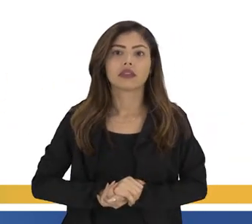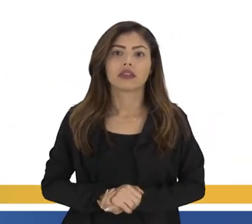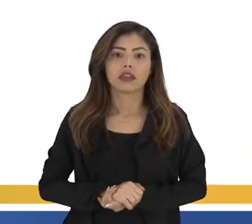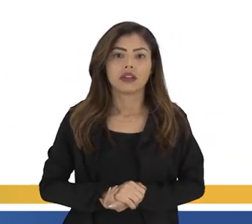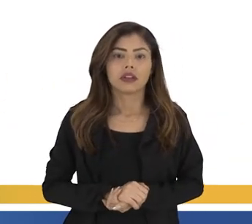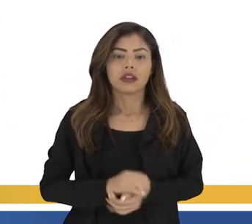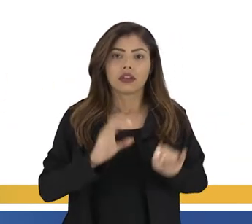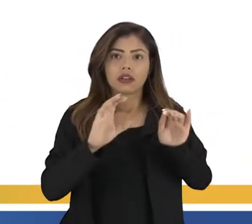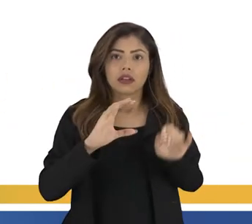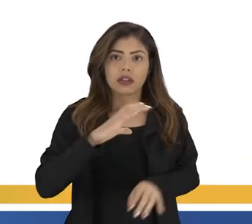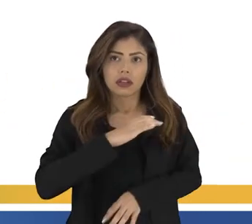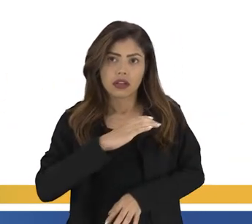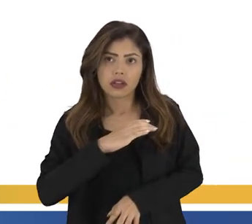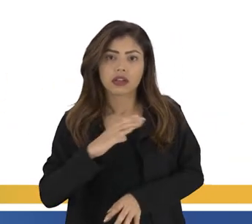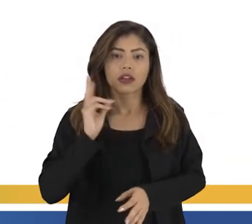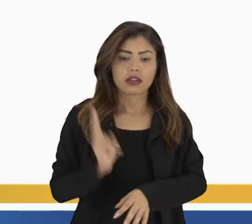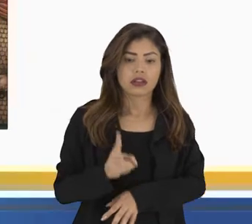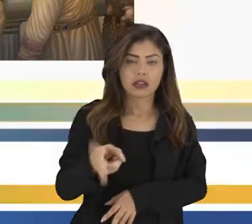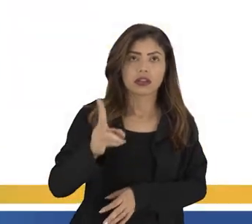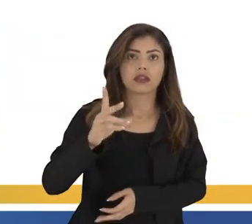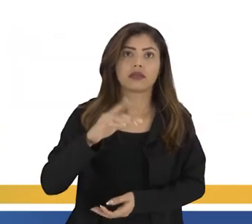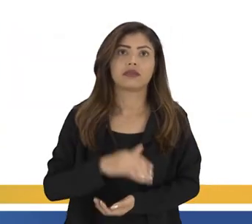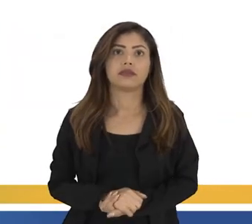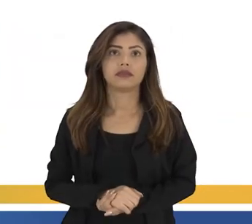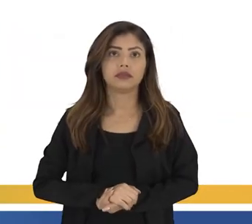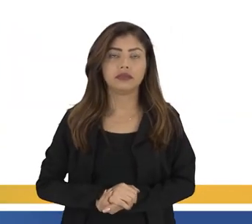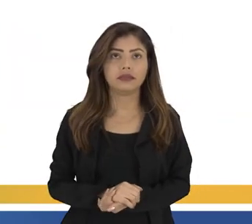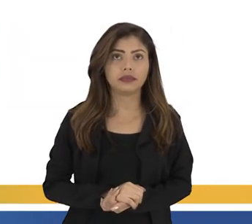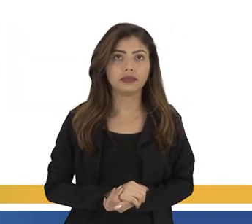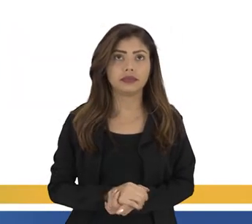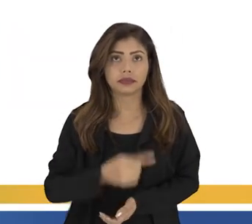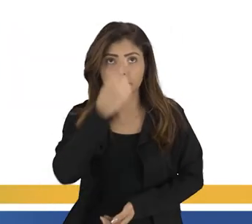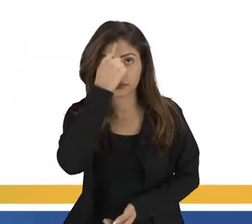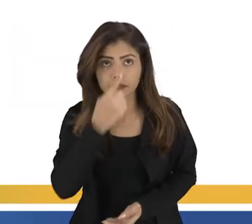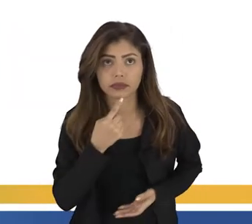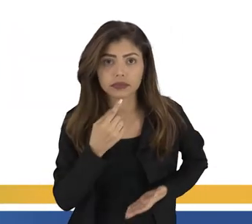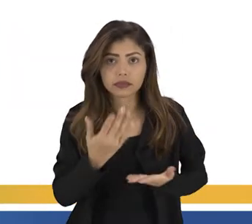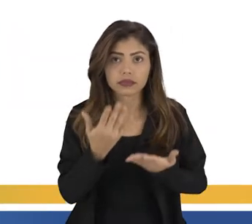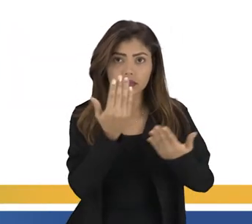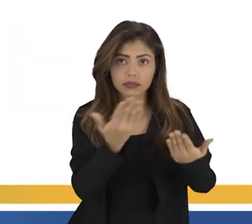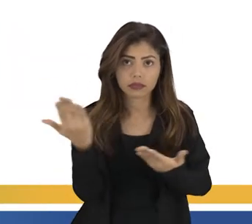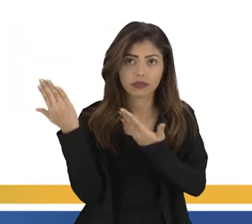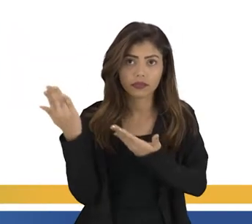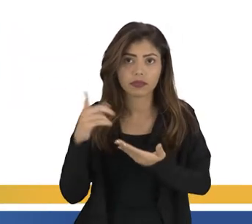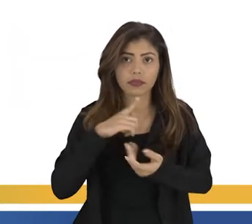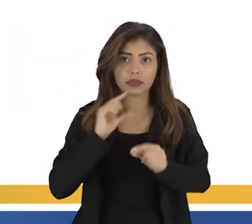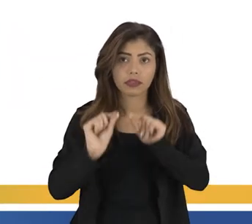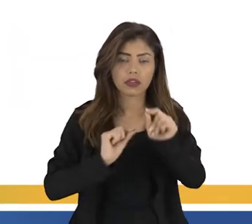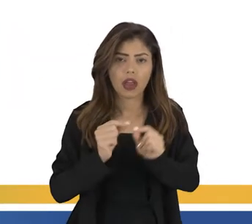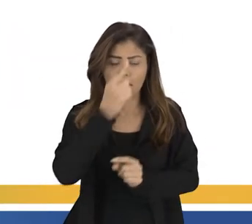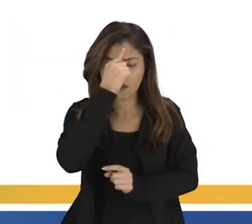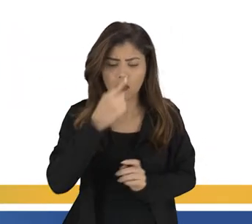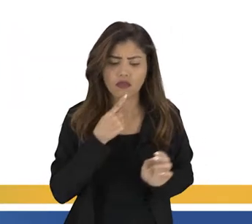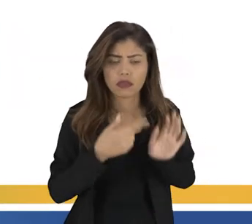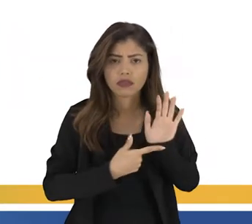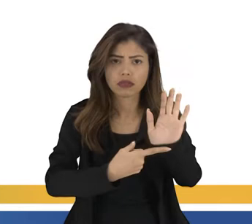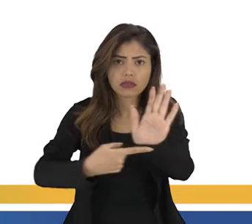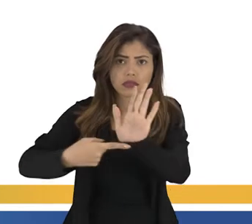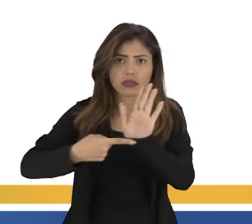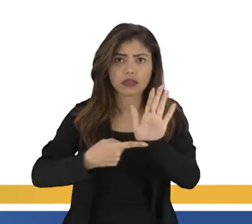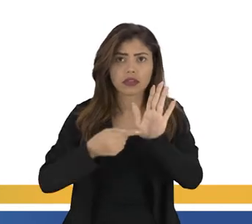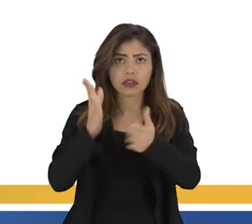com capital em constantinopla a vejamos aqui o mapa né que mostra justamente